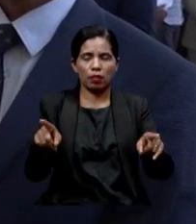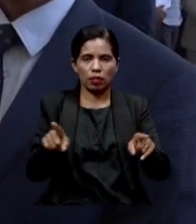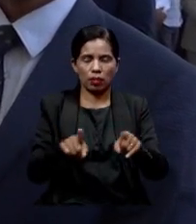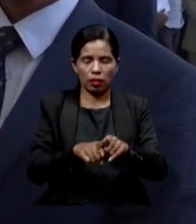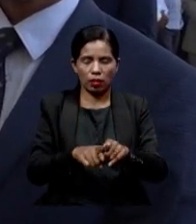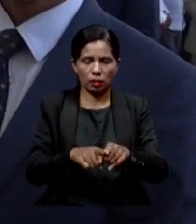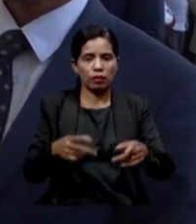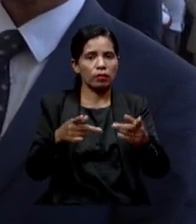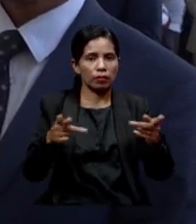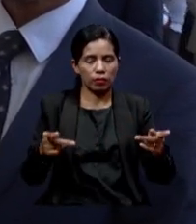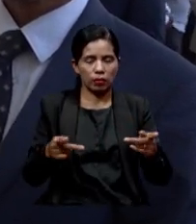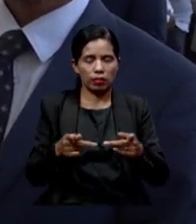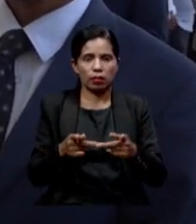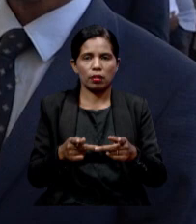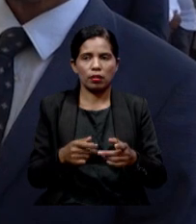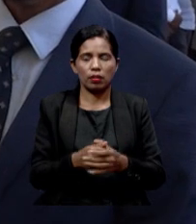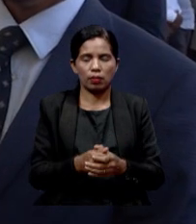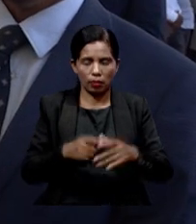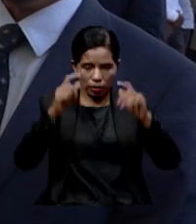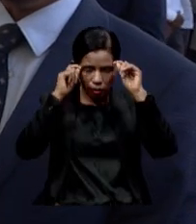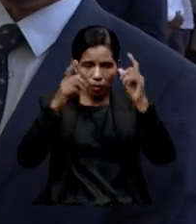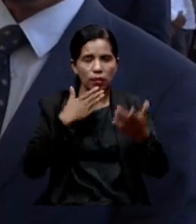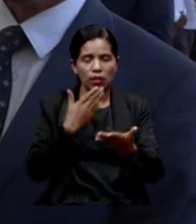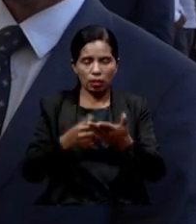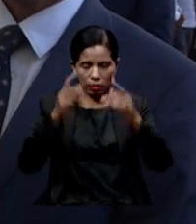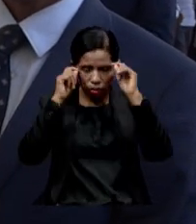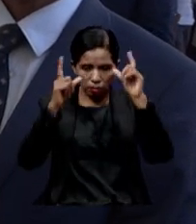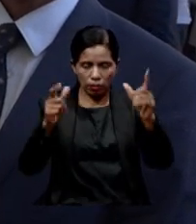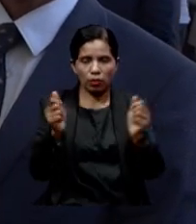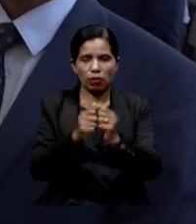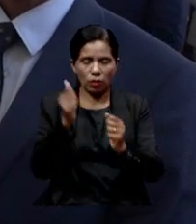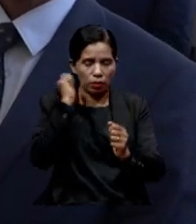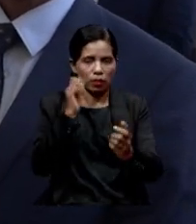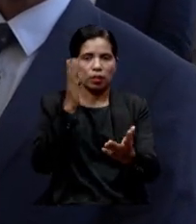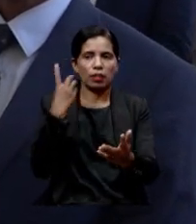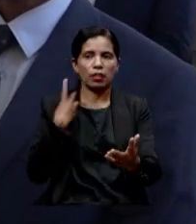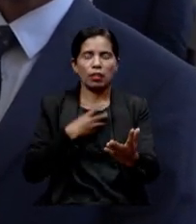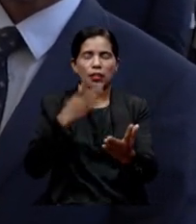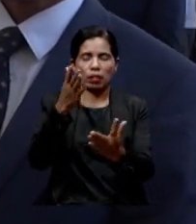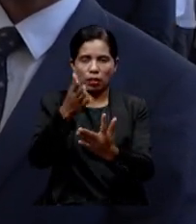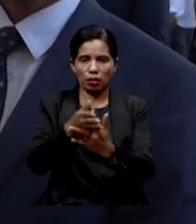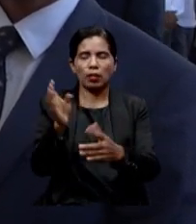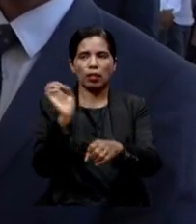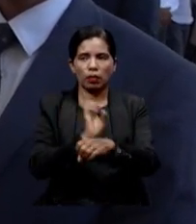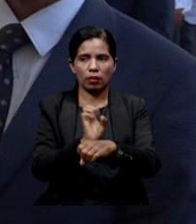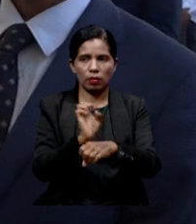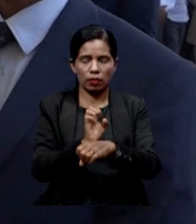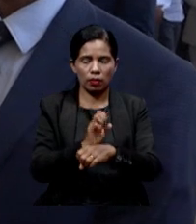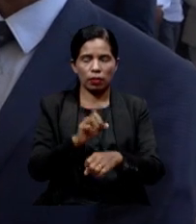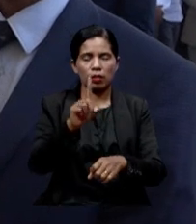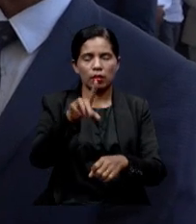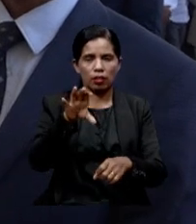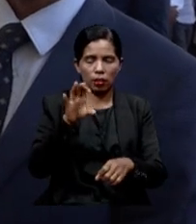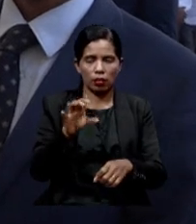regional. Né? Vantagem para Timor, mas que não é o ASEAN. E Tatama, economia regional, né? 700 milhões de